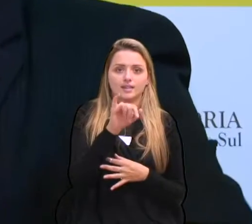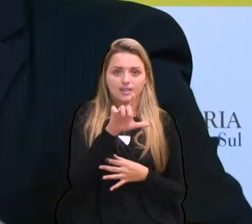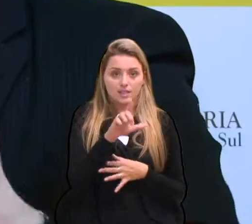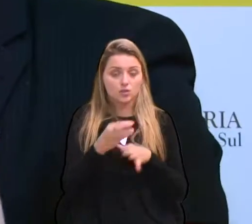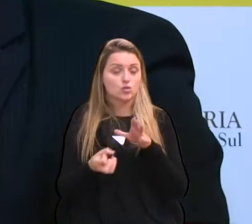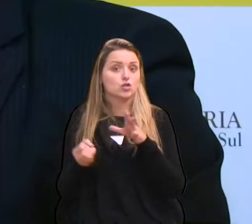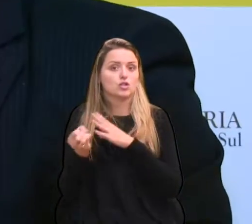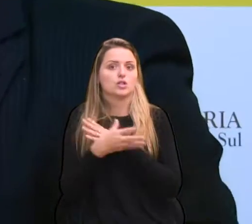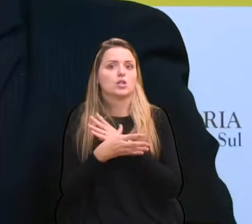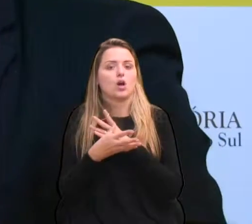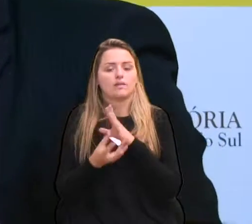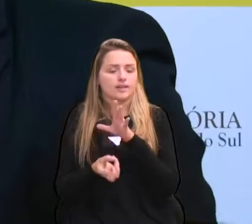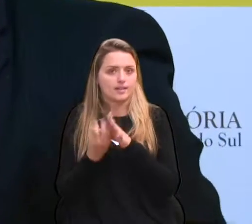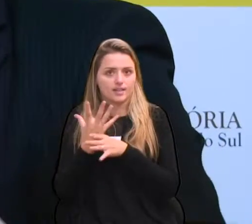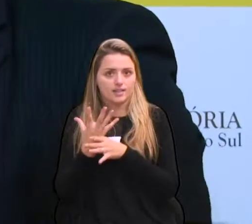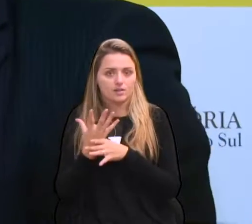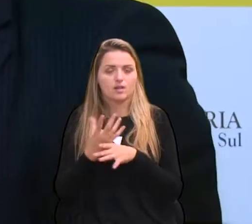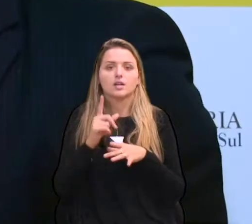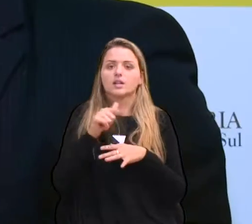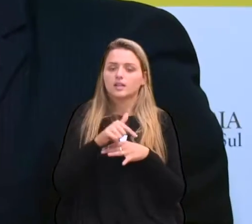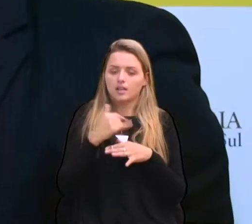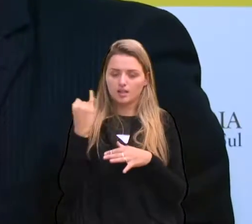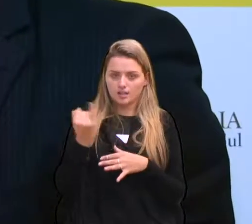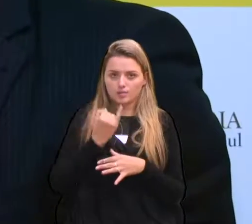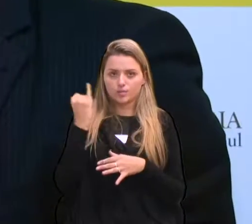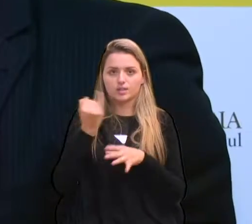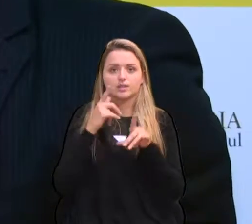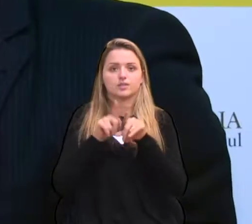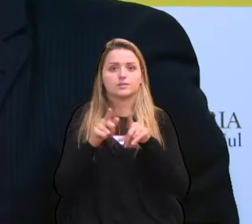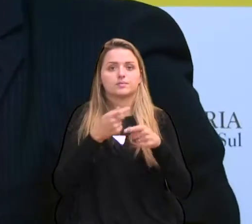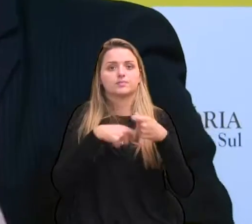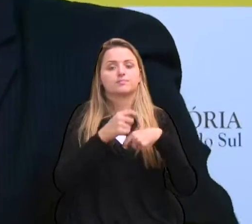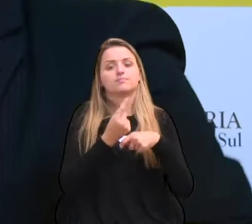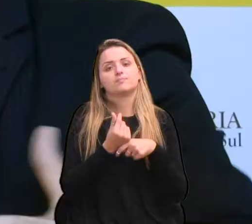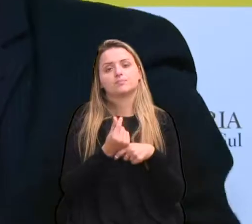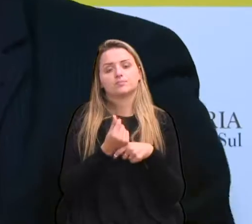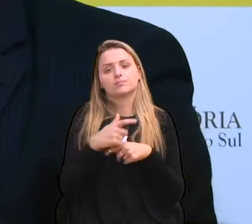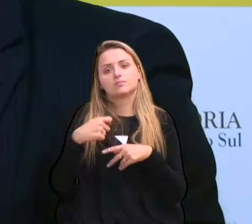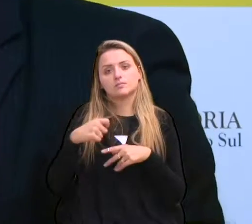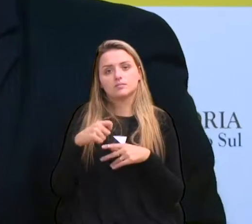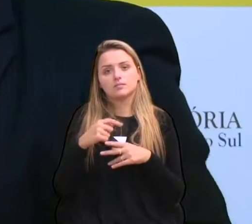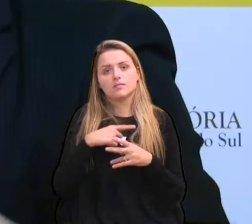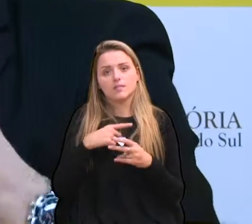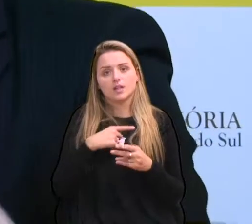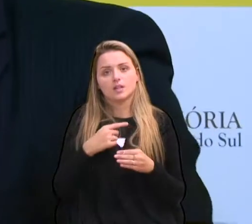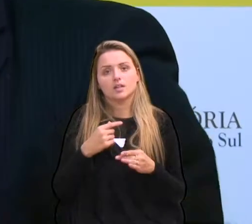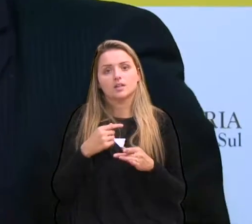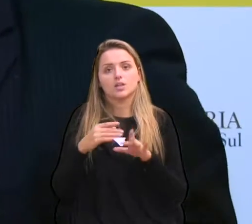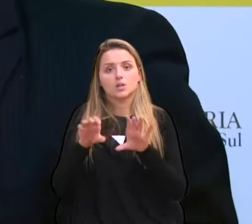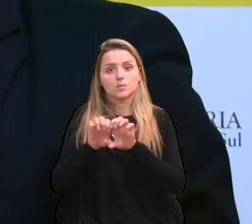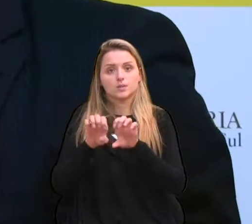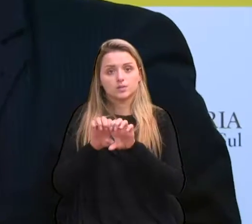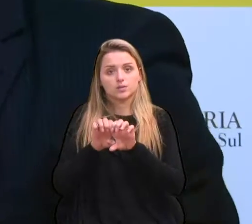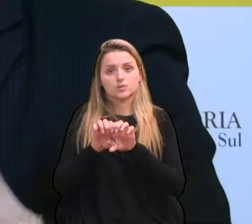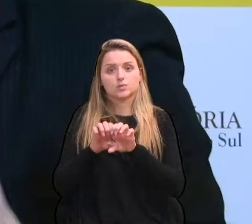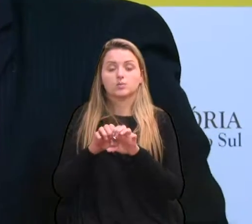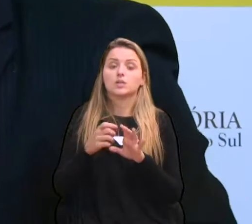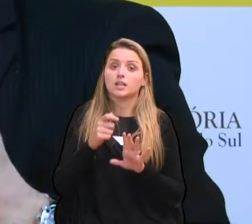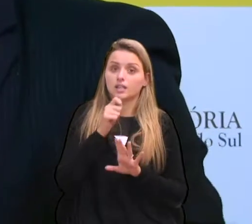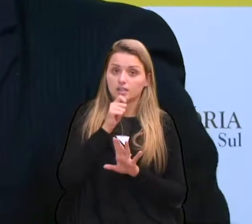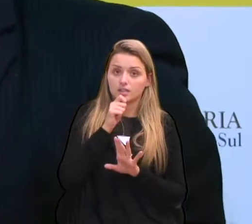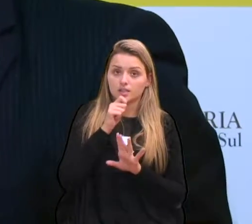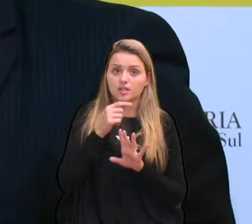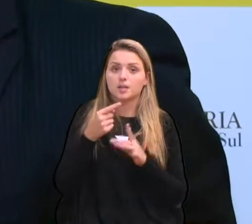confecção, de malharias, que é um setor muito importante para a economia caxiense e que precisa ressurgir, porque nós temos a expertise nisso.